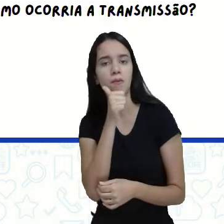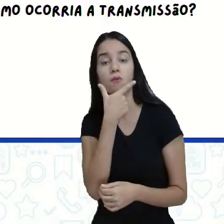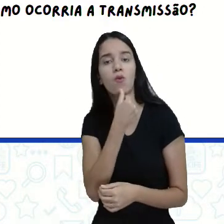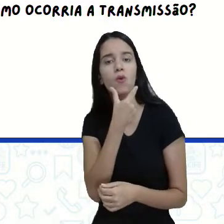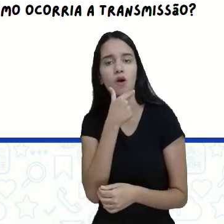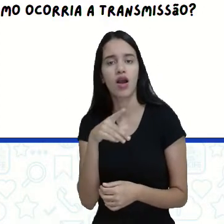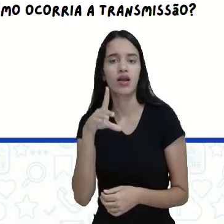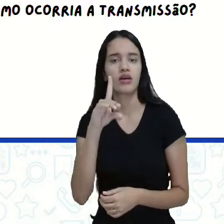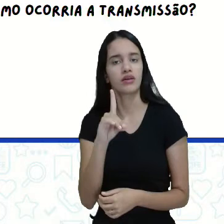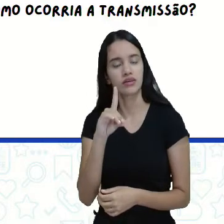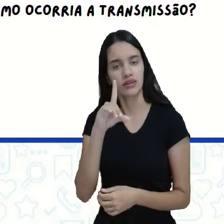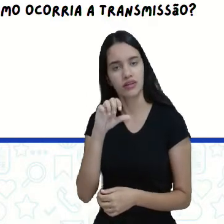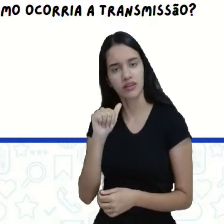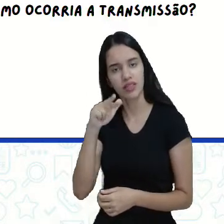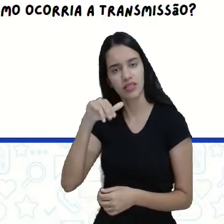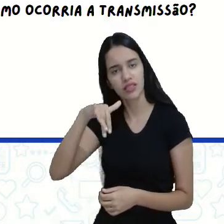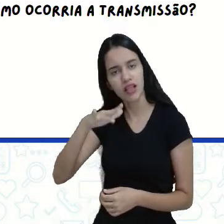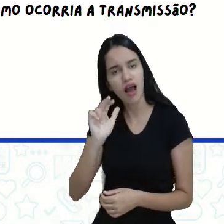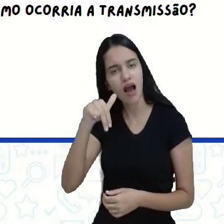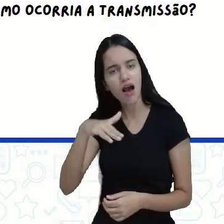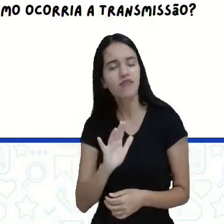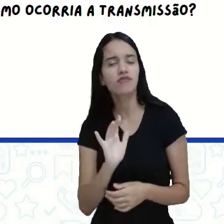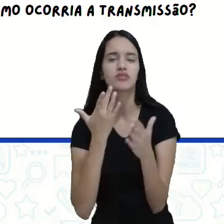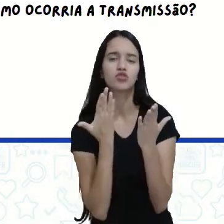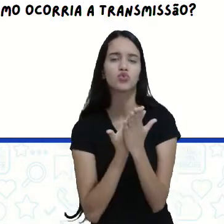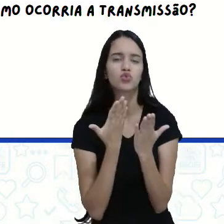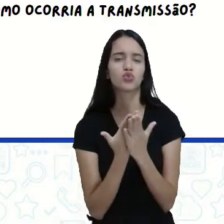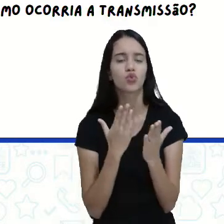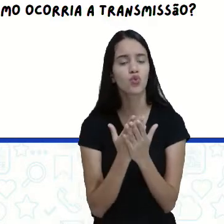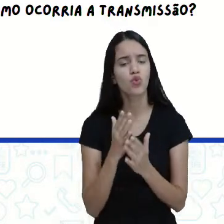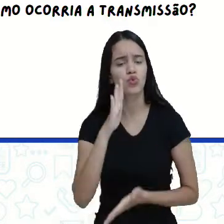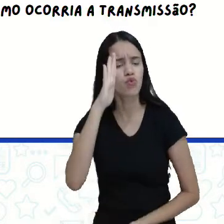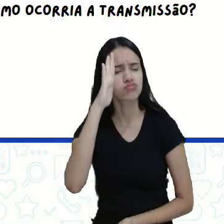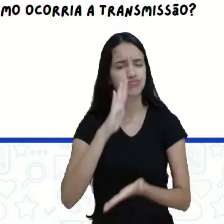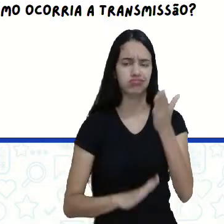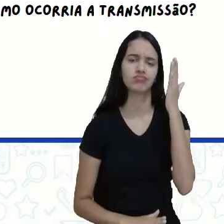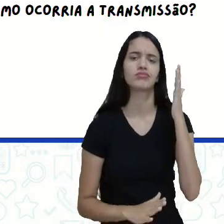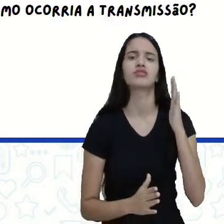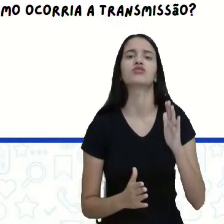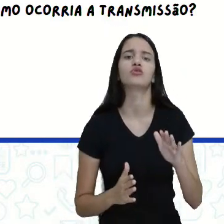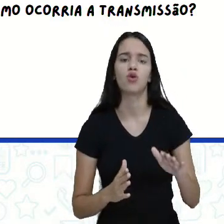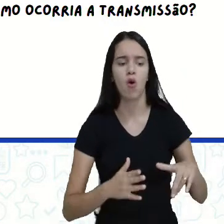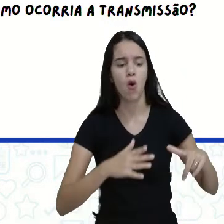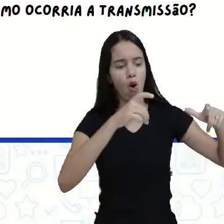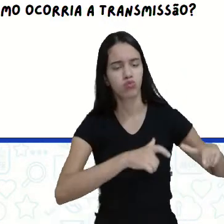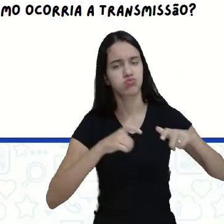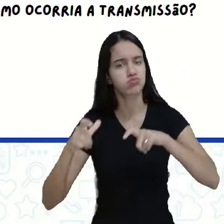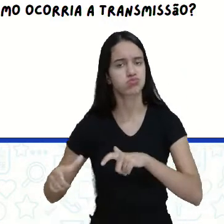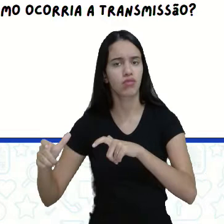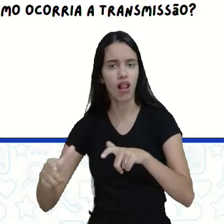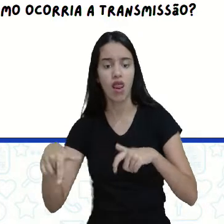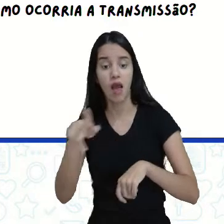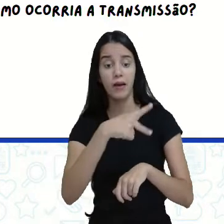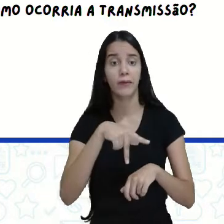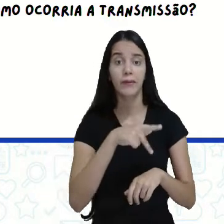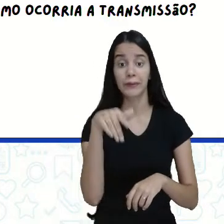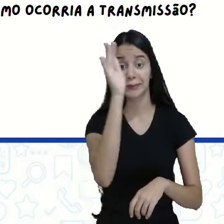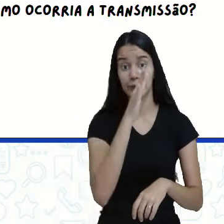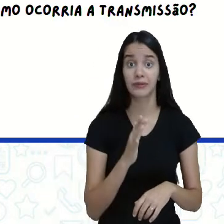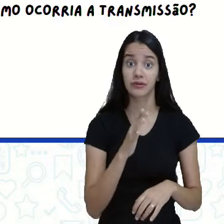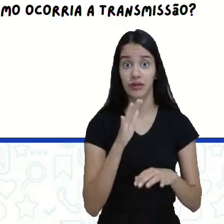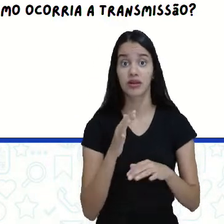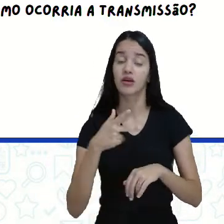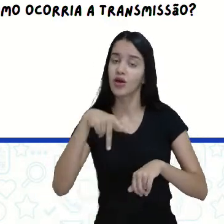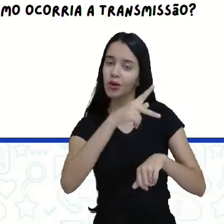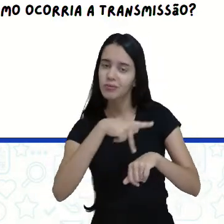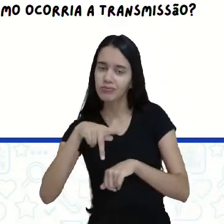seus insights, fez todo aquele estudo, viajou continentes diferentes, aquele levantamento todo, né,